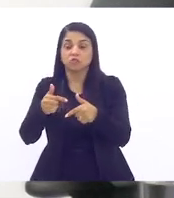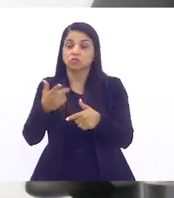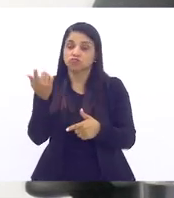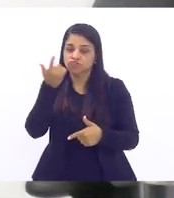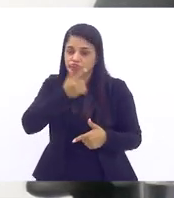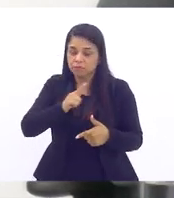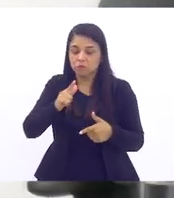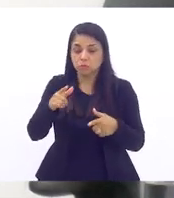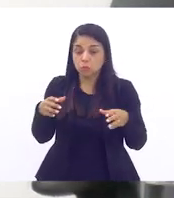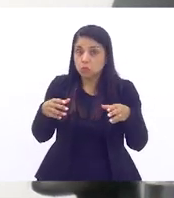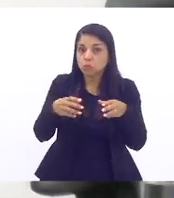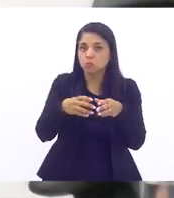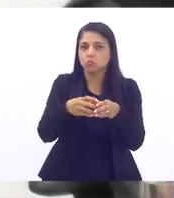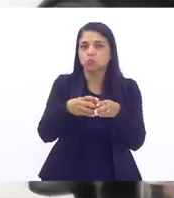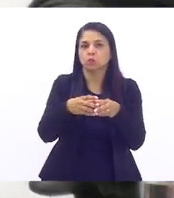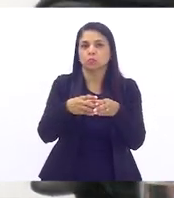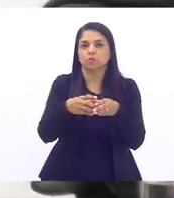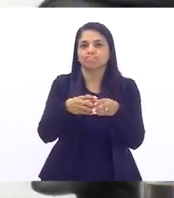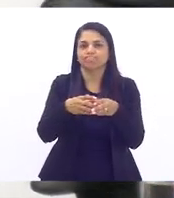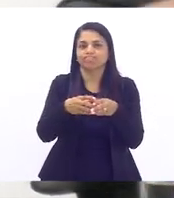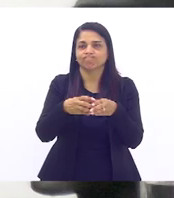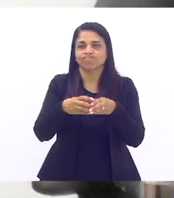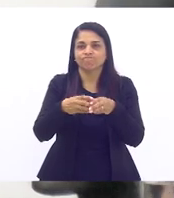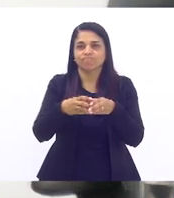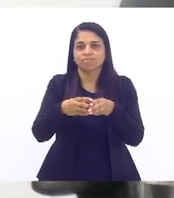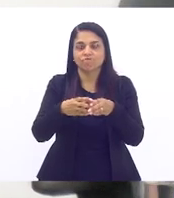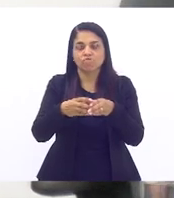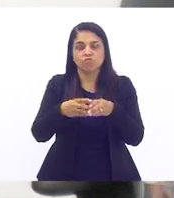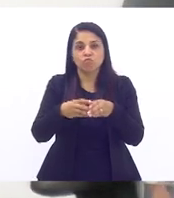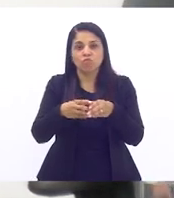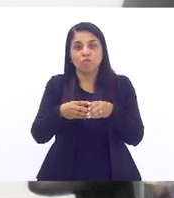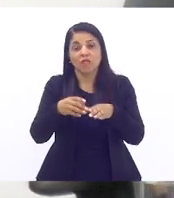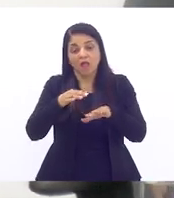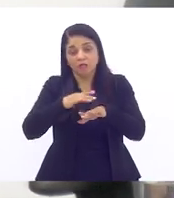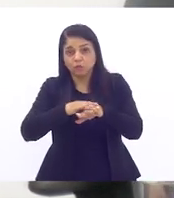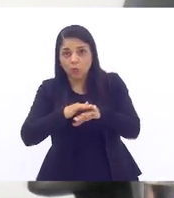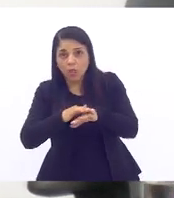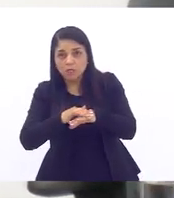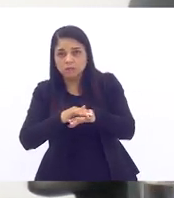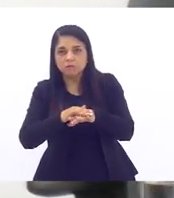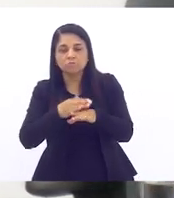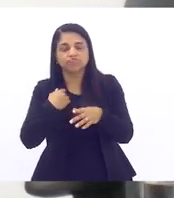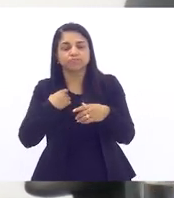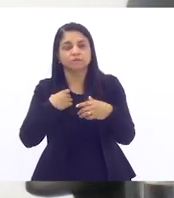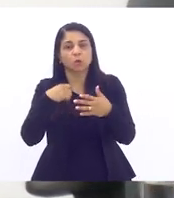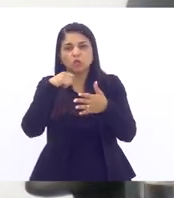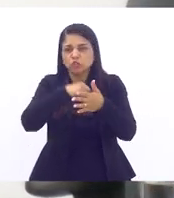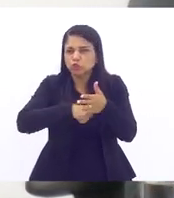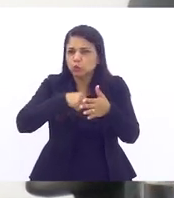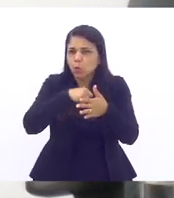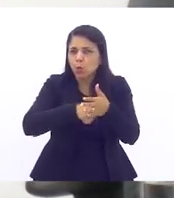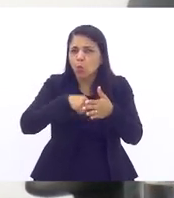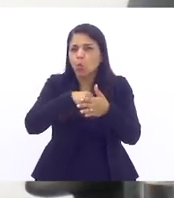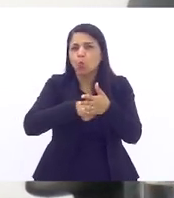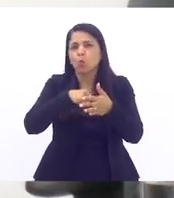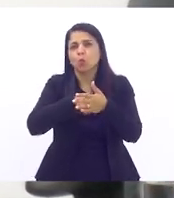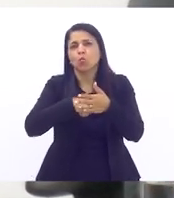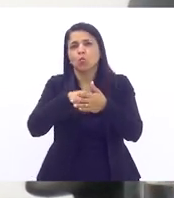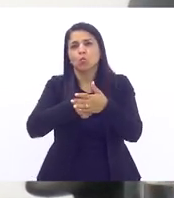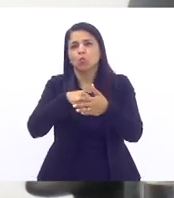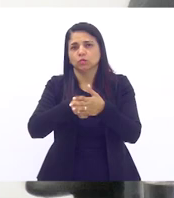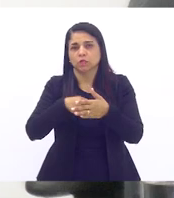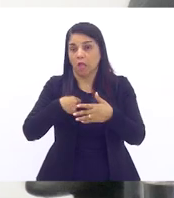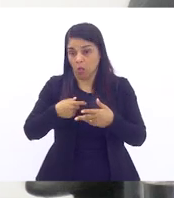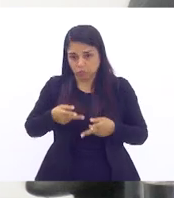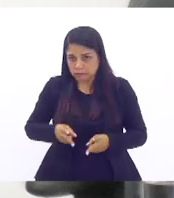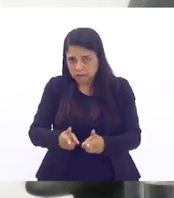doença e a respeito disso que nós lutamos é por isso que nós lutamos eu quero que eu sei que eu não vou estar aqui